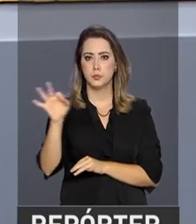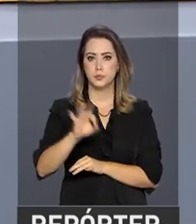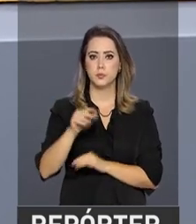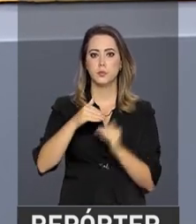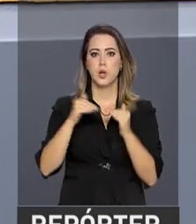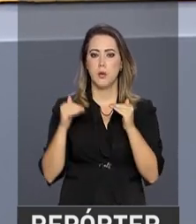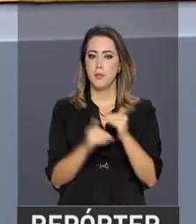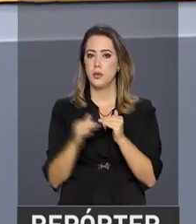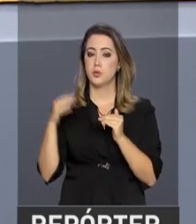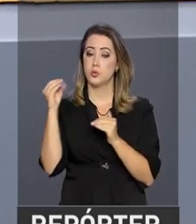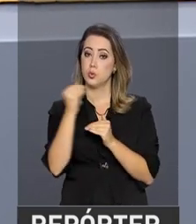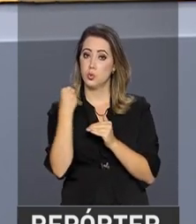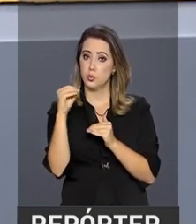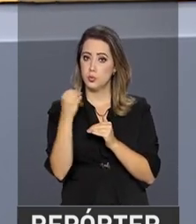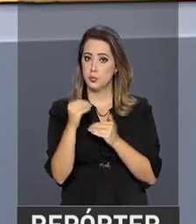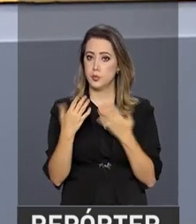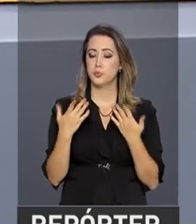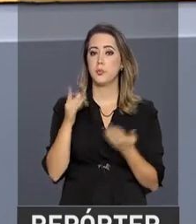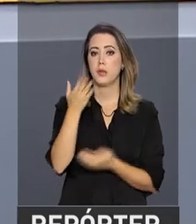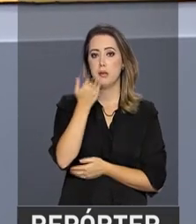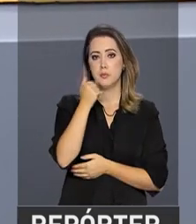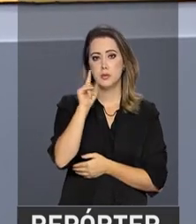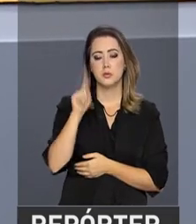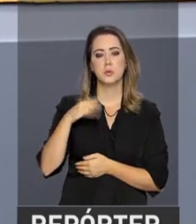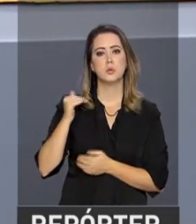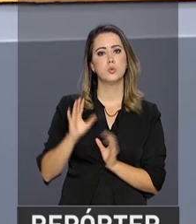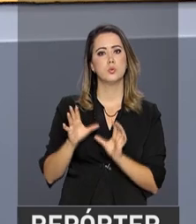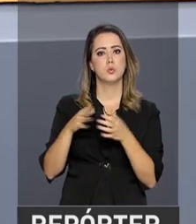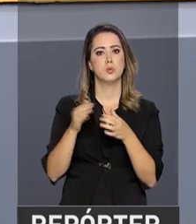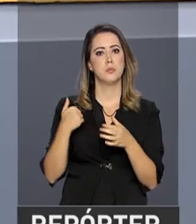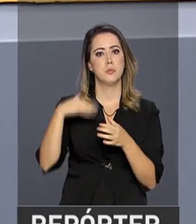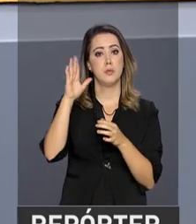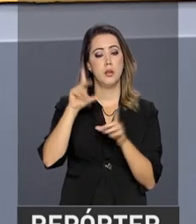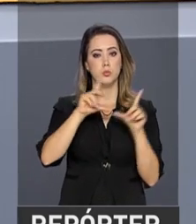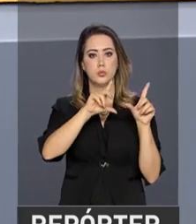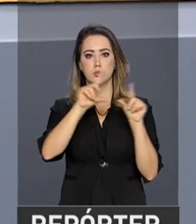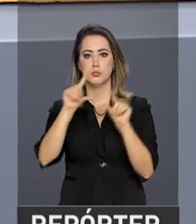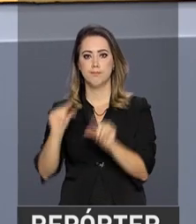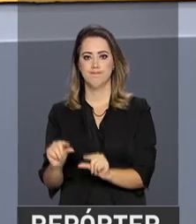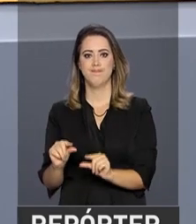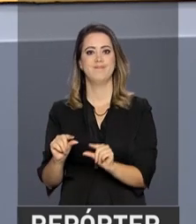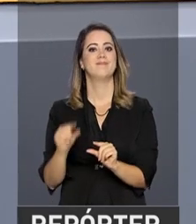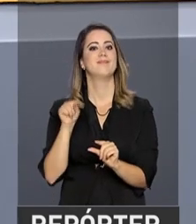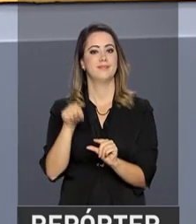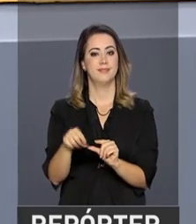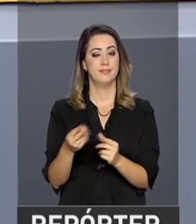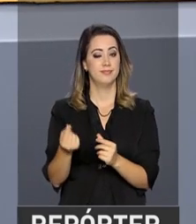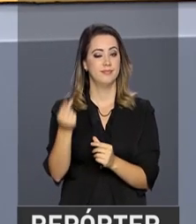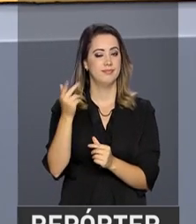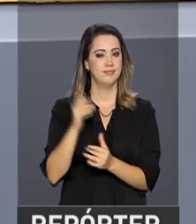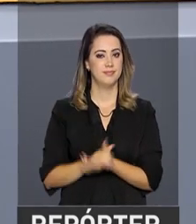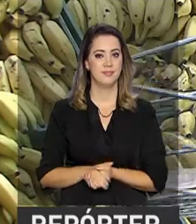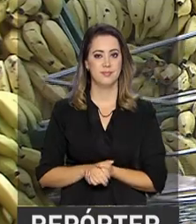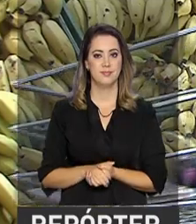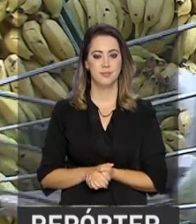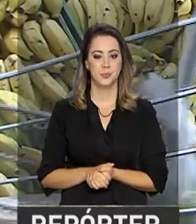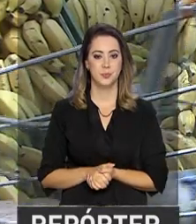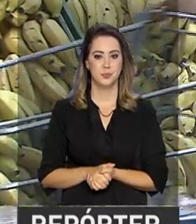abaixo do resultado de outubro ea alimentação foi um dos grupos que apresentou maior queda nos preços